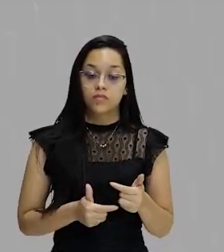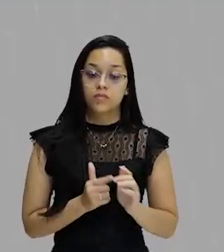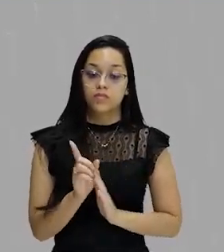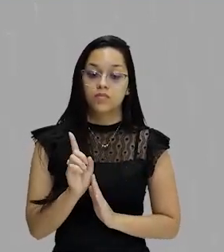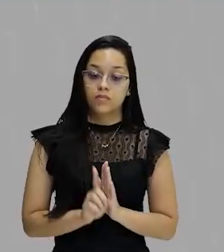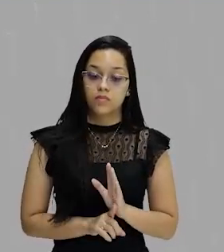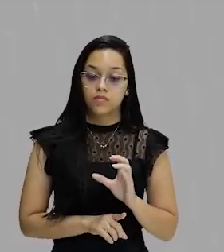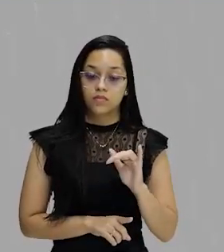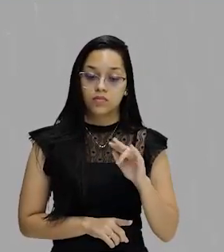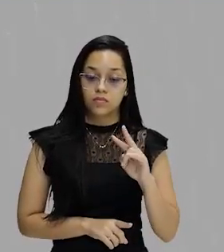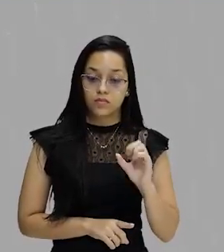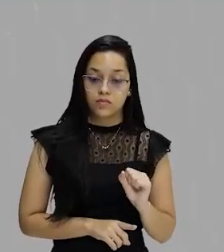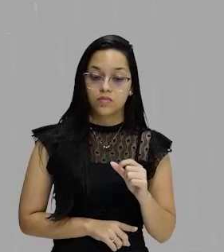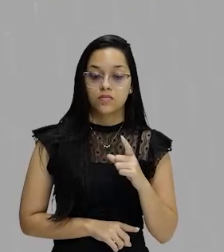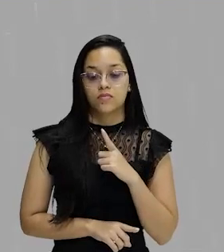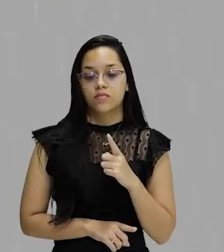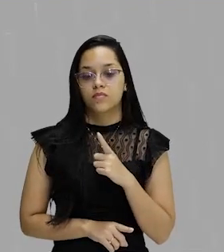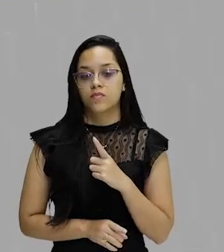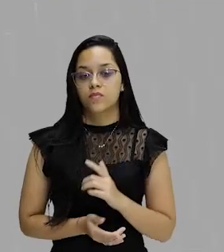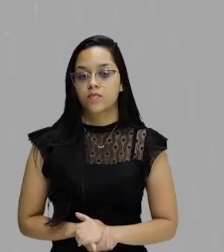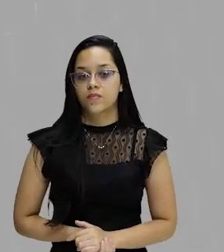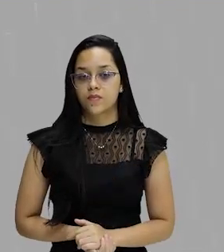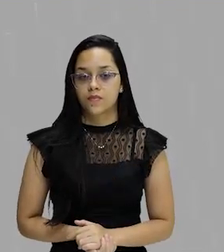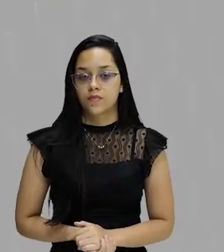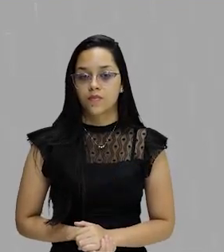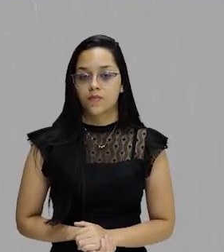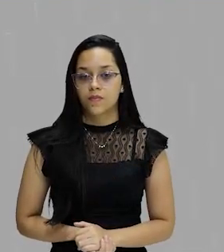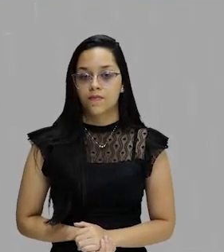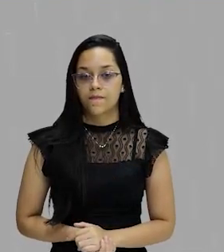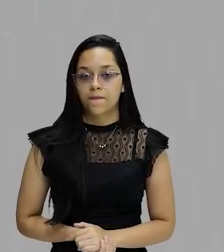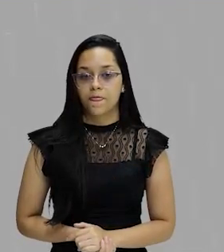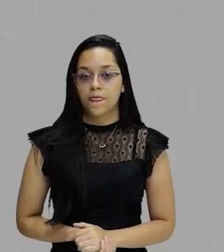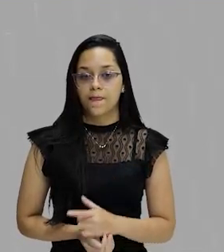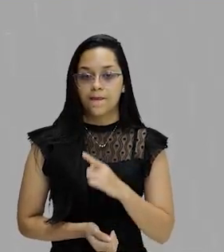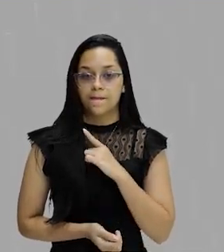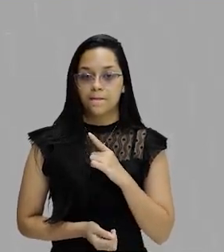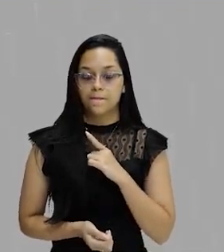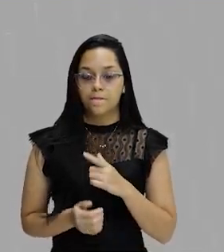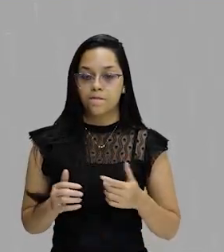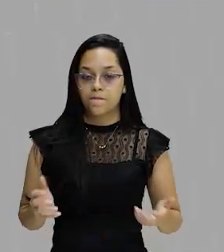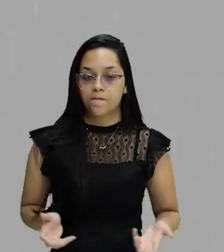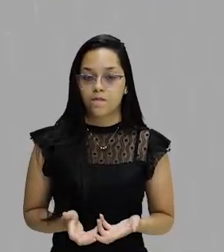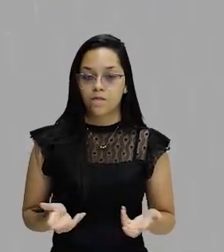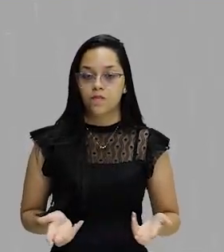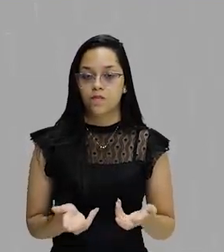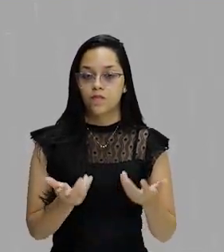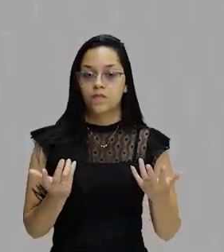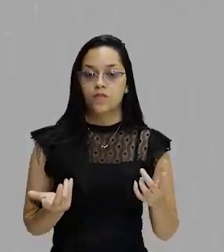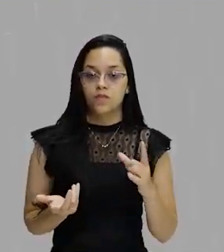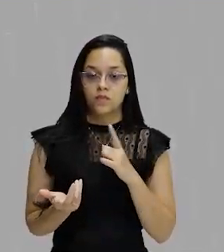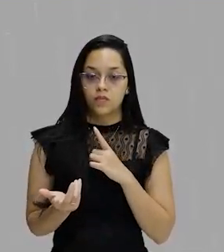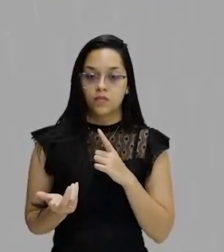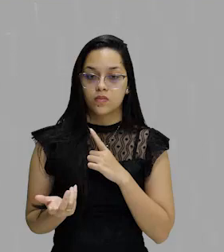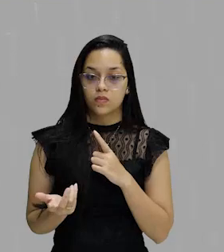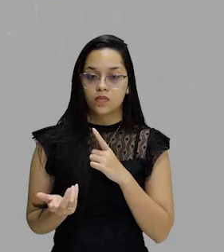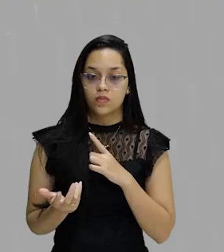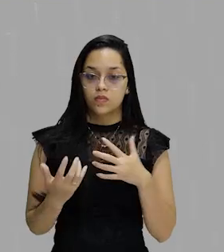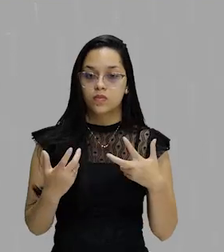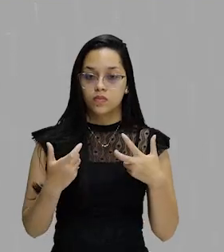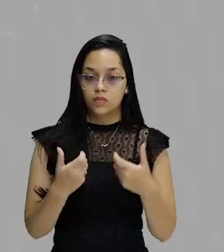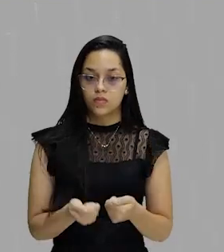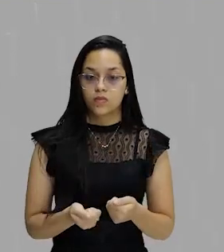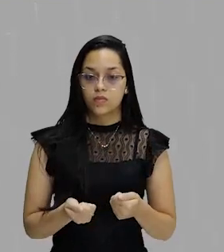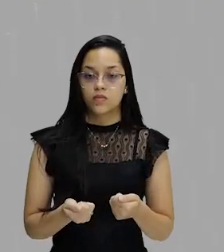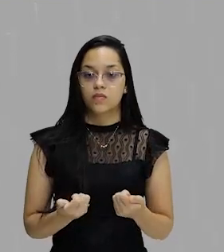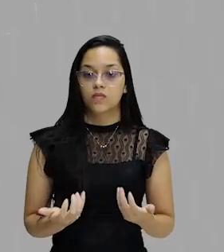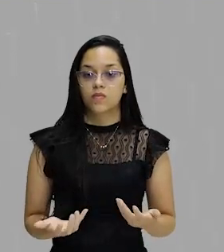dos negros norte-americanos. Então, essas manifestações, elas basicamente trazem essa